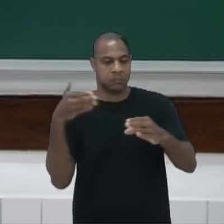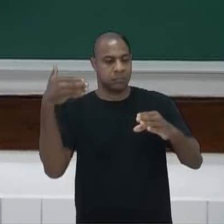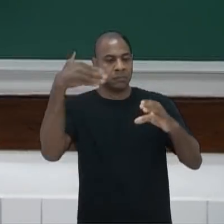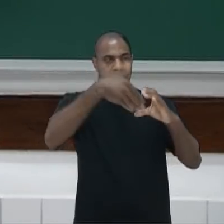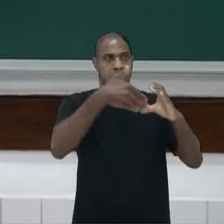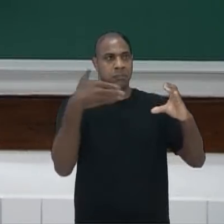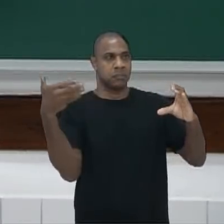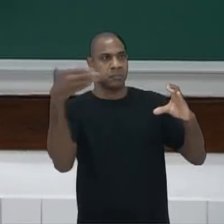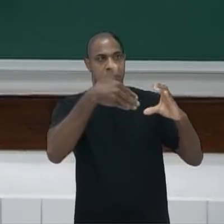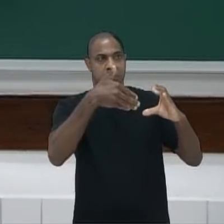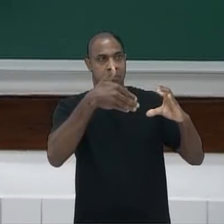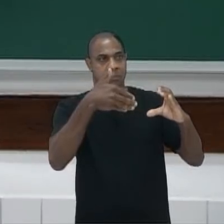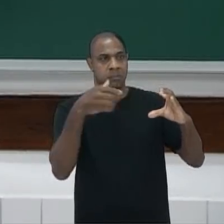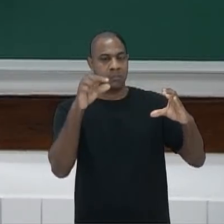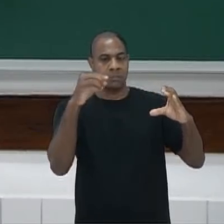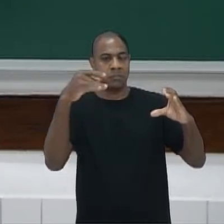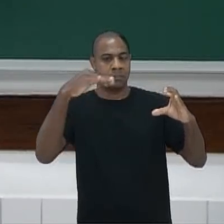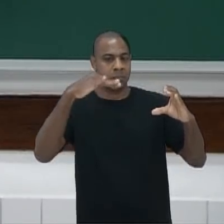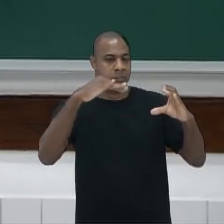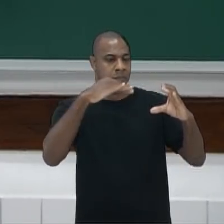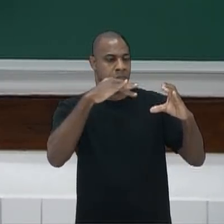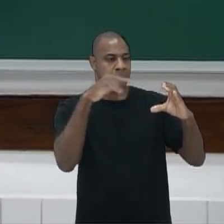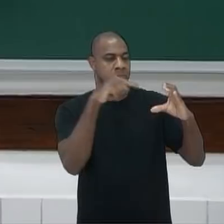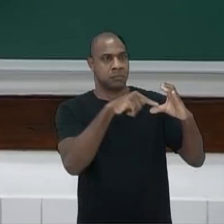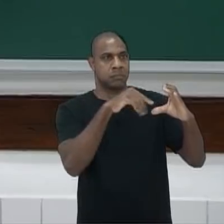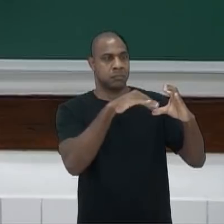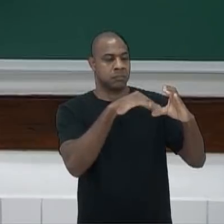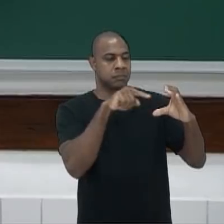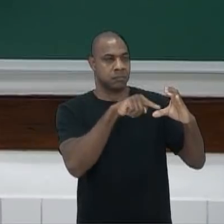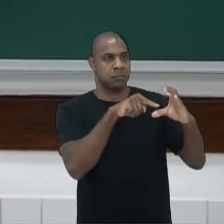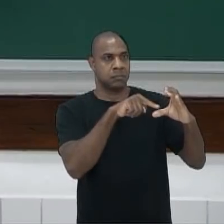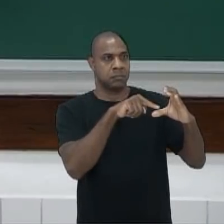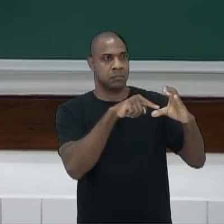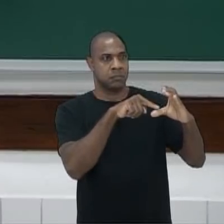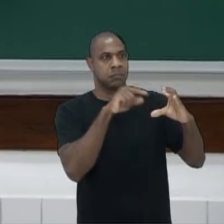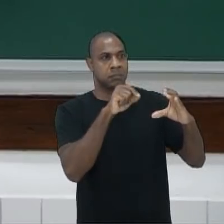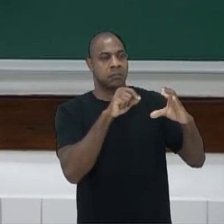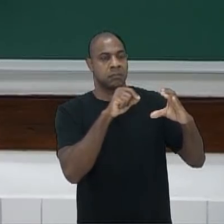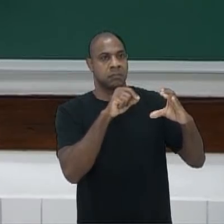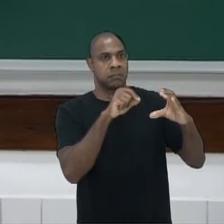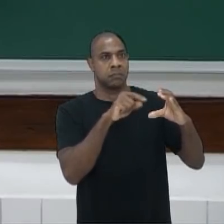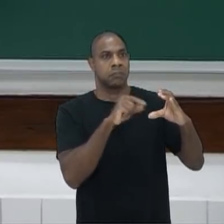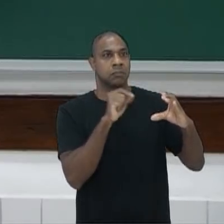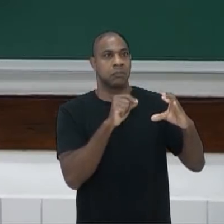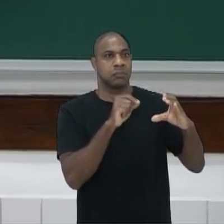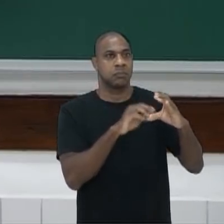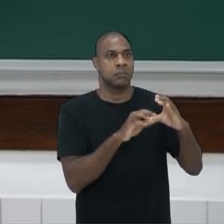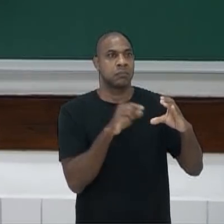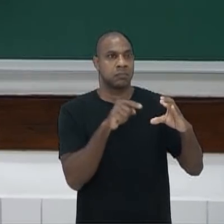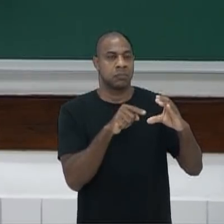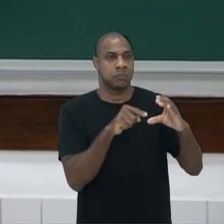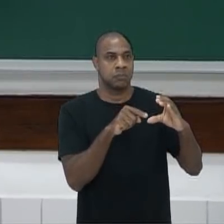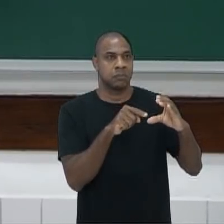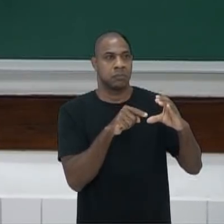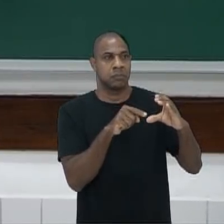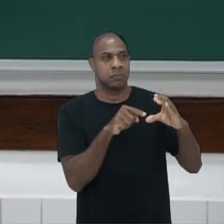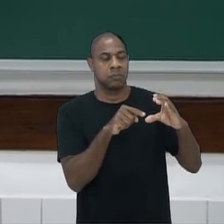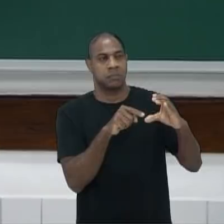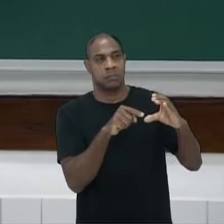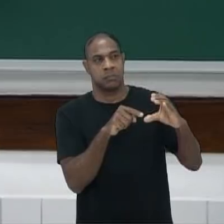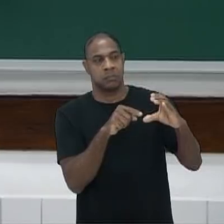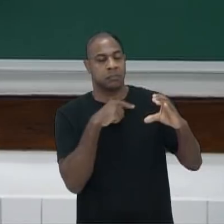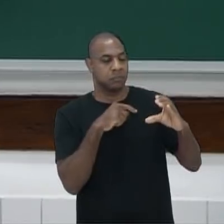tem que chegar até o seu destino. Quem leva? Retículo endoplasmático. Onde é que ele está, Fabiano? O retículo endoplasmático sempre fica